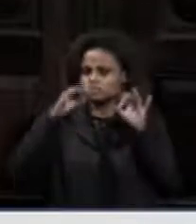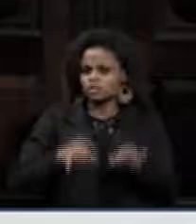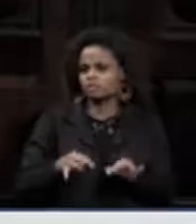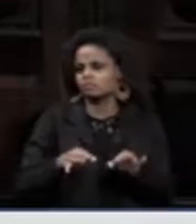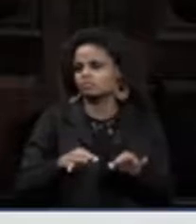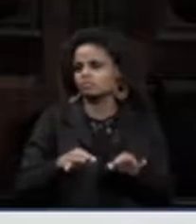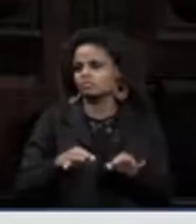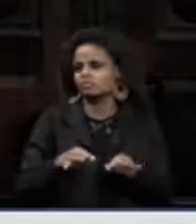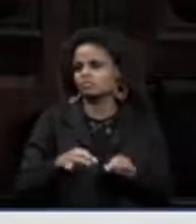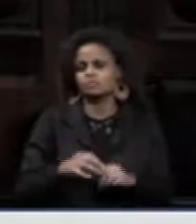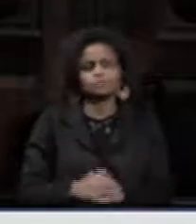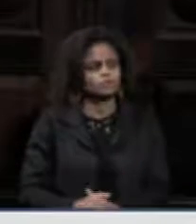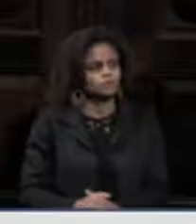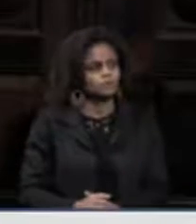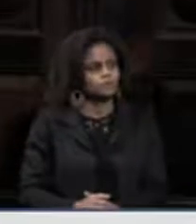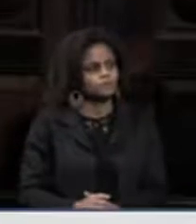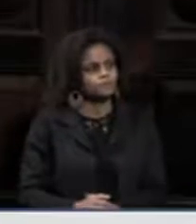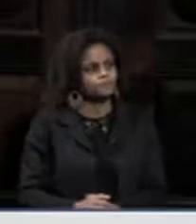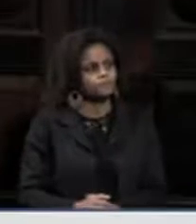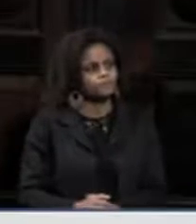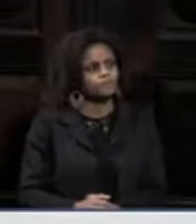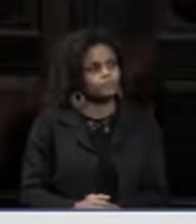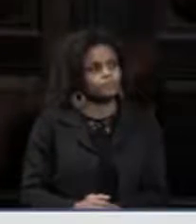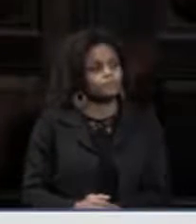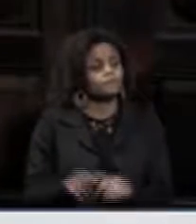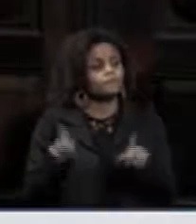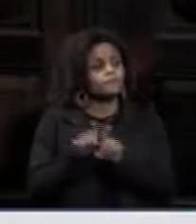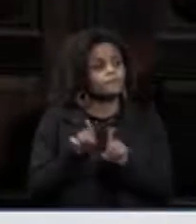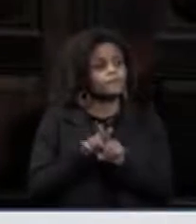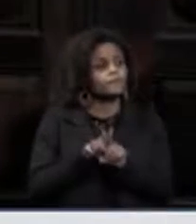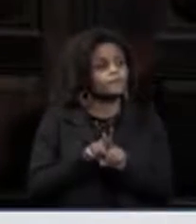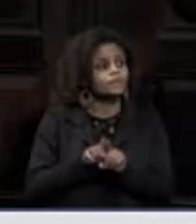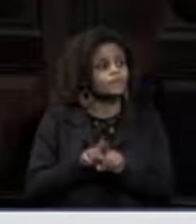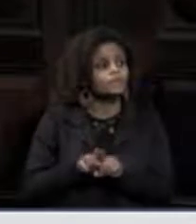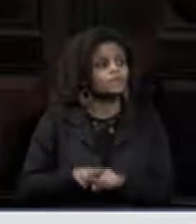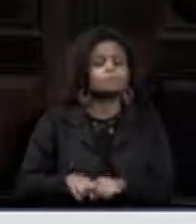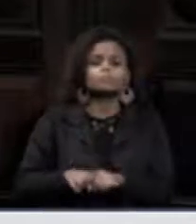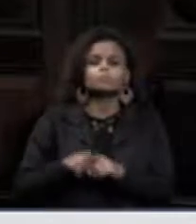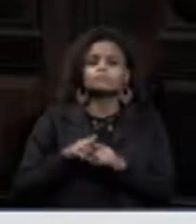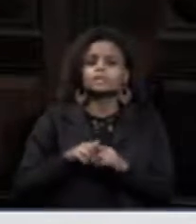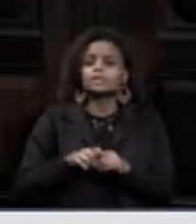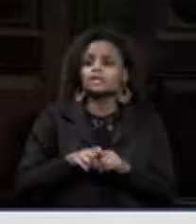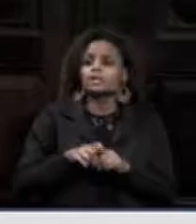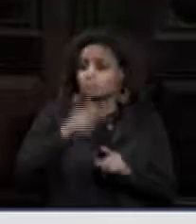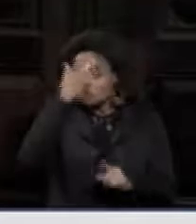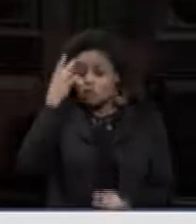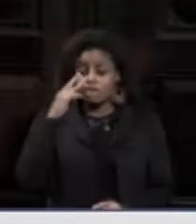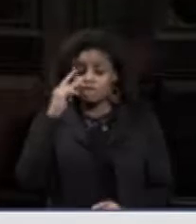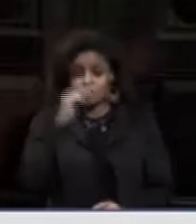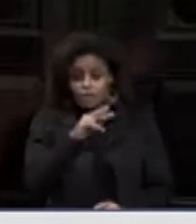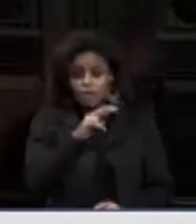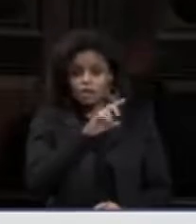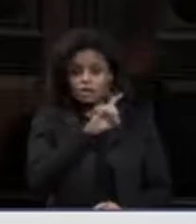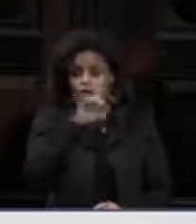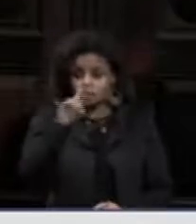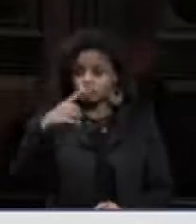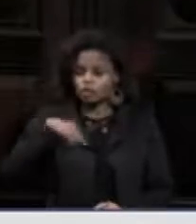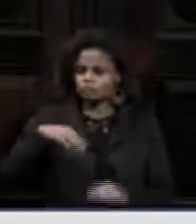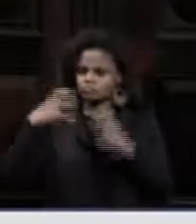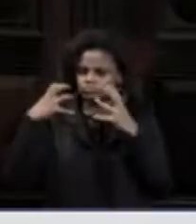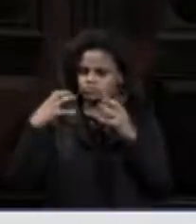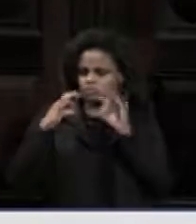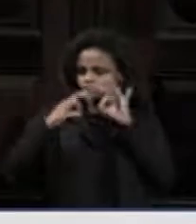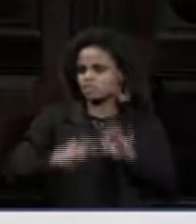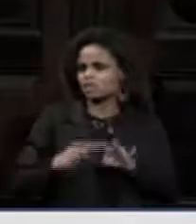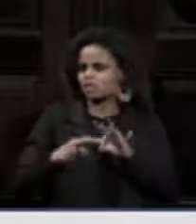atender e corresponder às expectativas da sociedade em relação aos trabalhos que